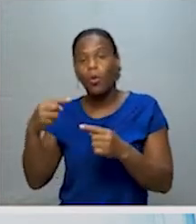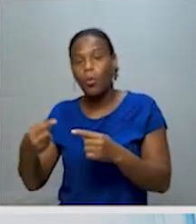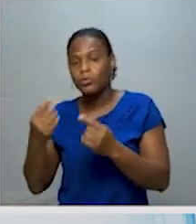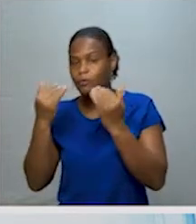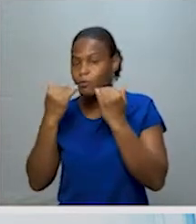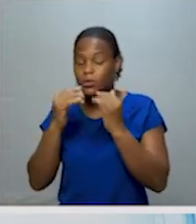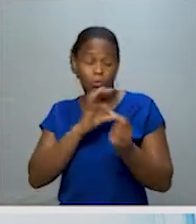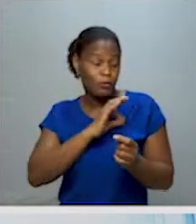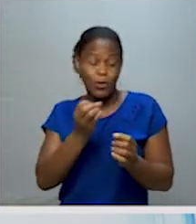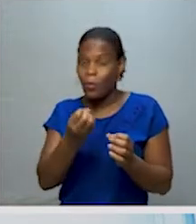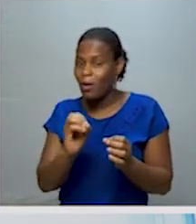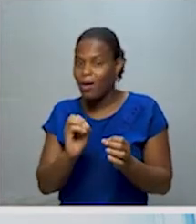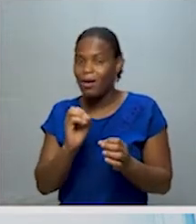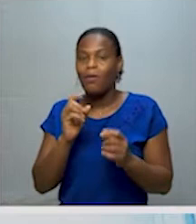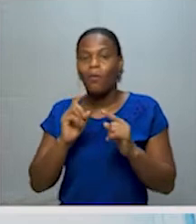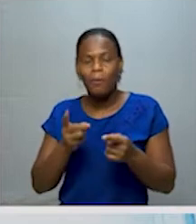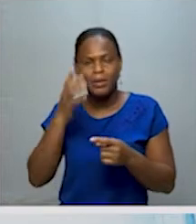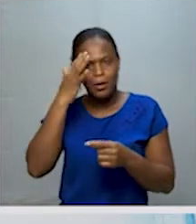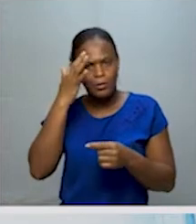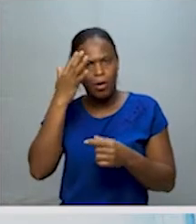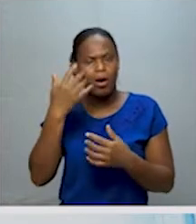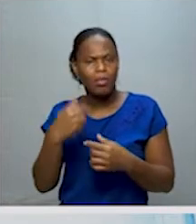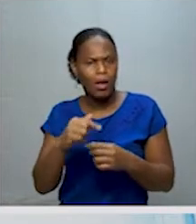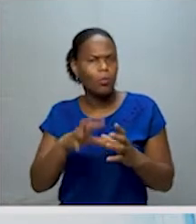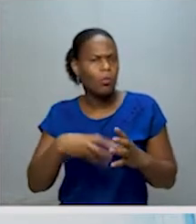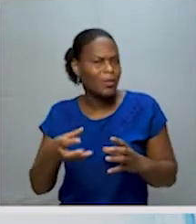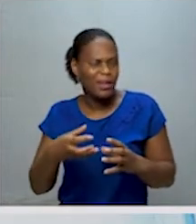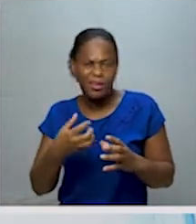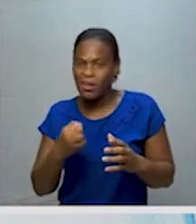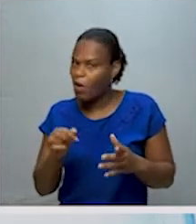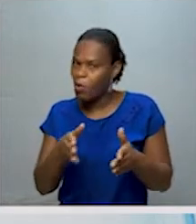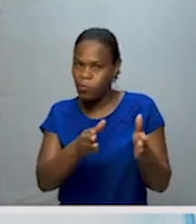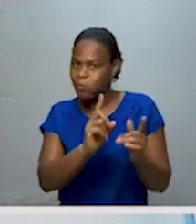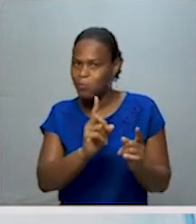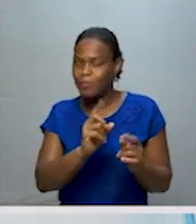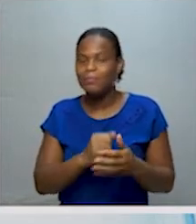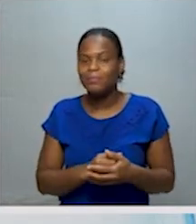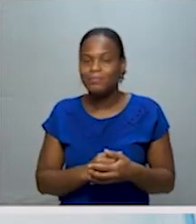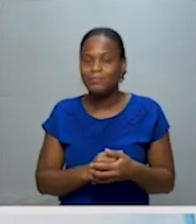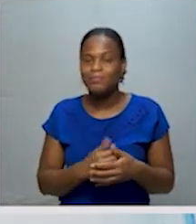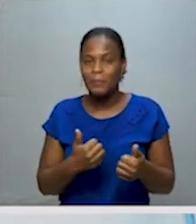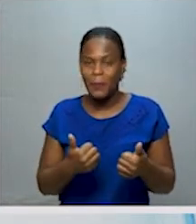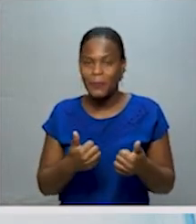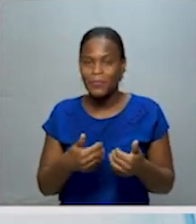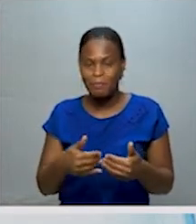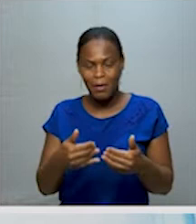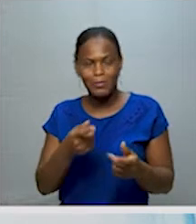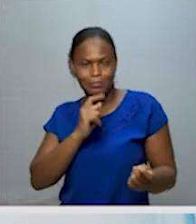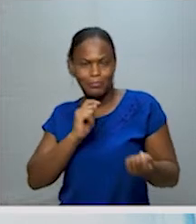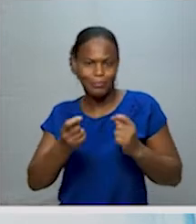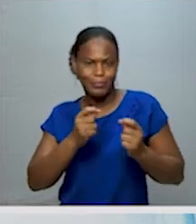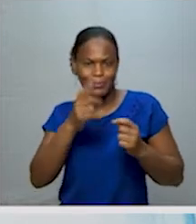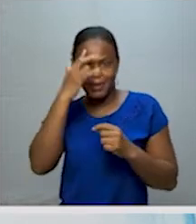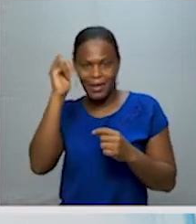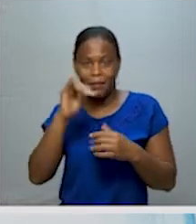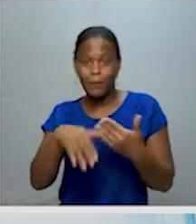que o professor não tem. Então começam a ter aquela atitude meio complicada. Não é por aí. Tá bom? Vamos tentar debater